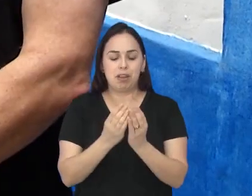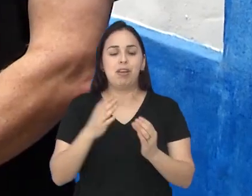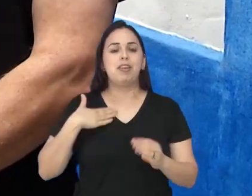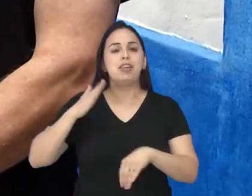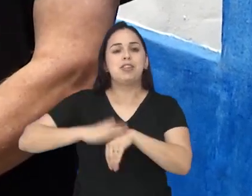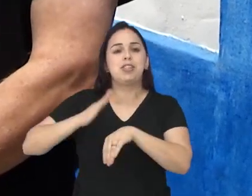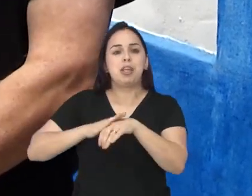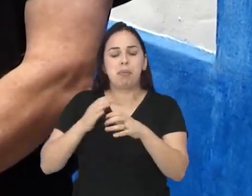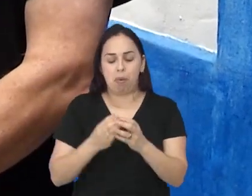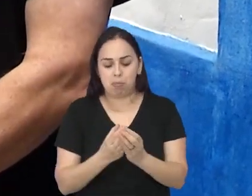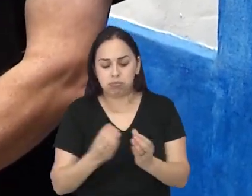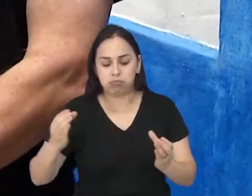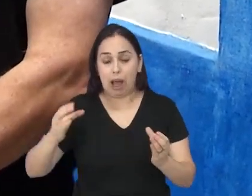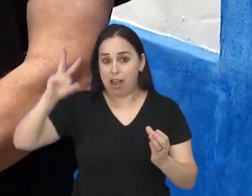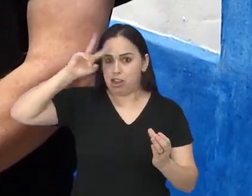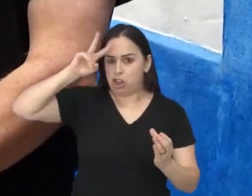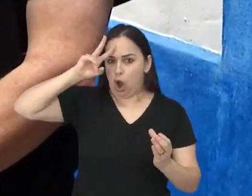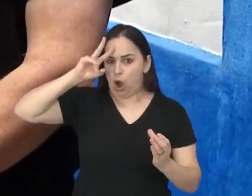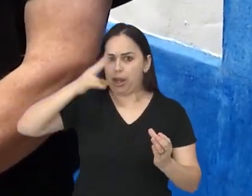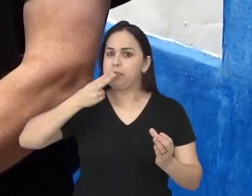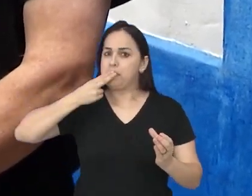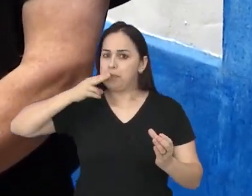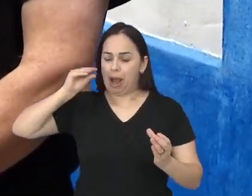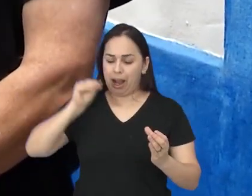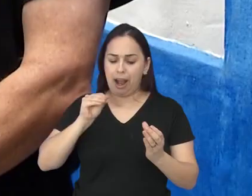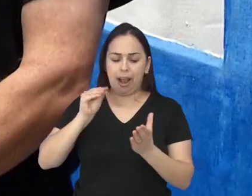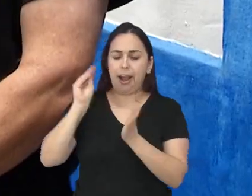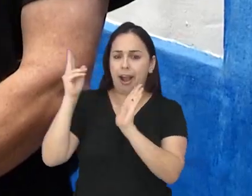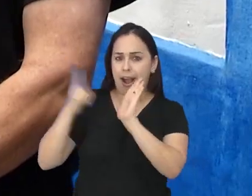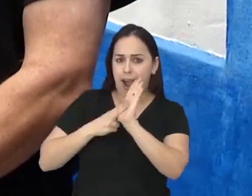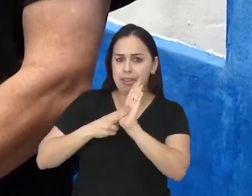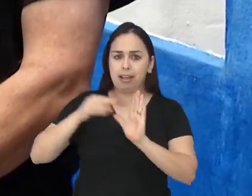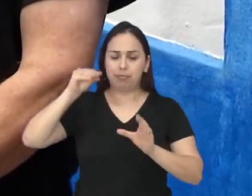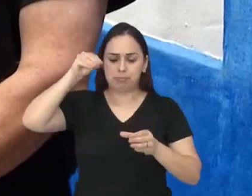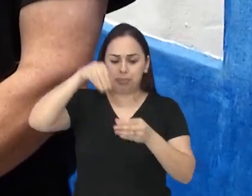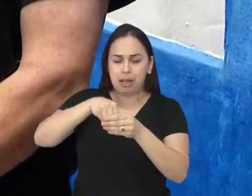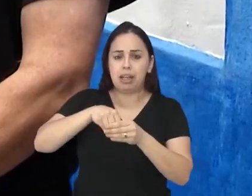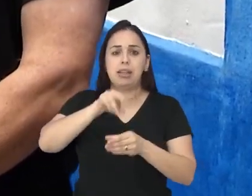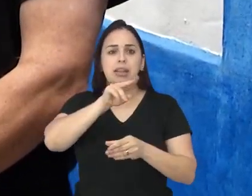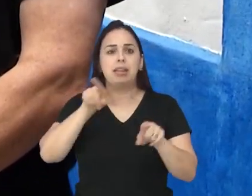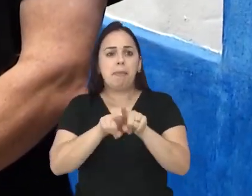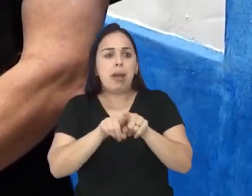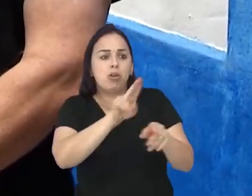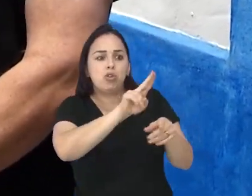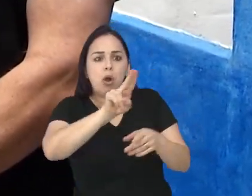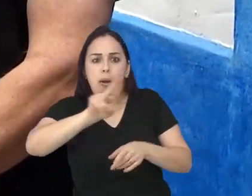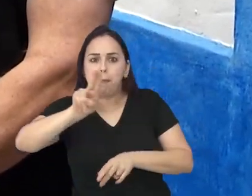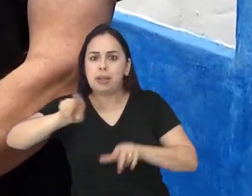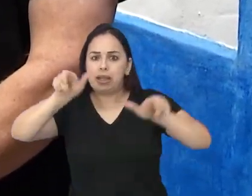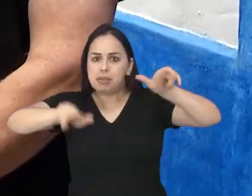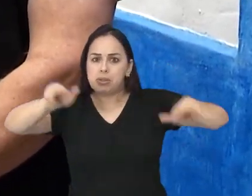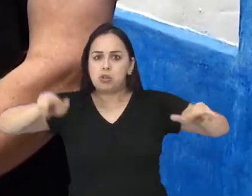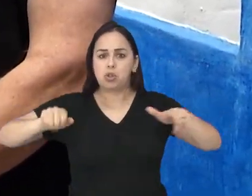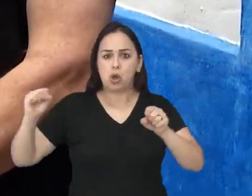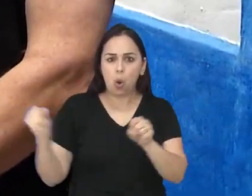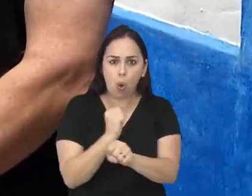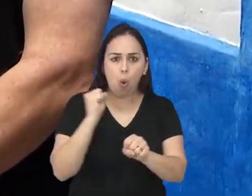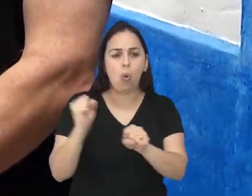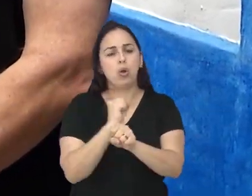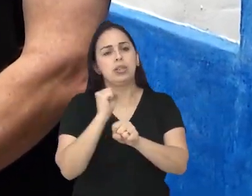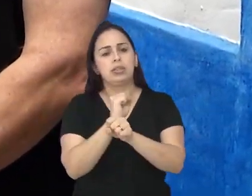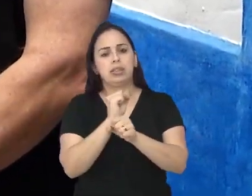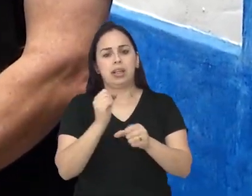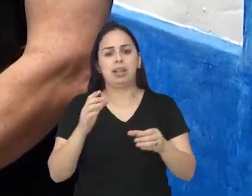Eu escrevi toda essa história, né, o motivo, todas as pessoas, inclusive o nome das pessoas que construíram, dos pedreiros, né?